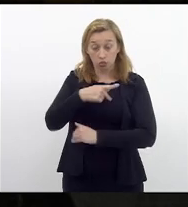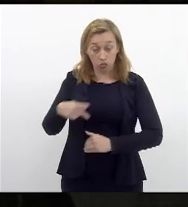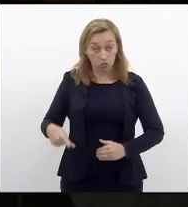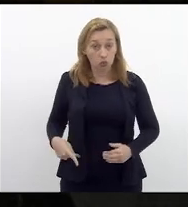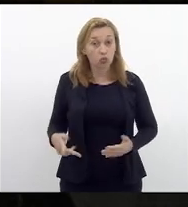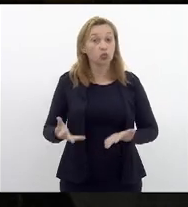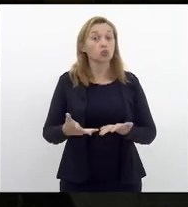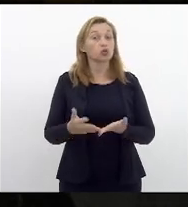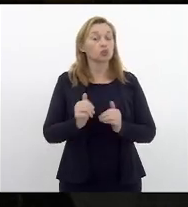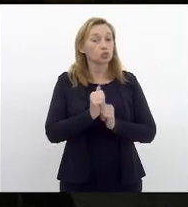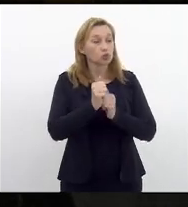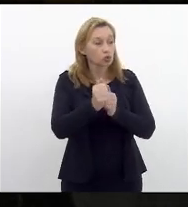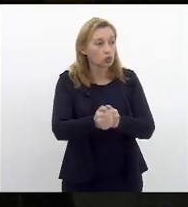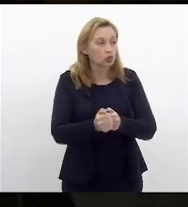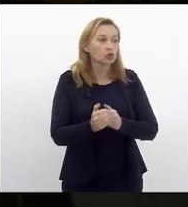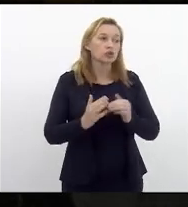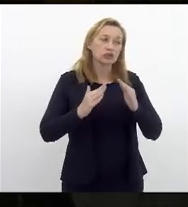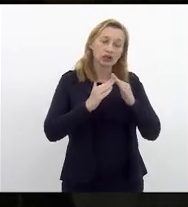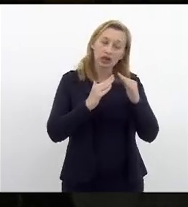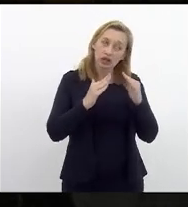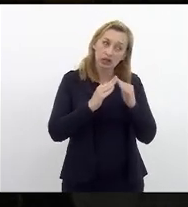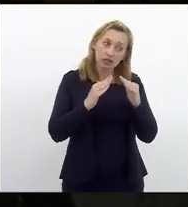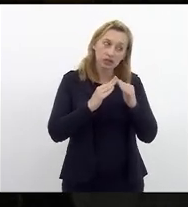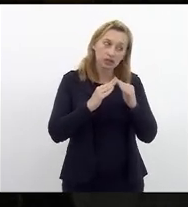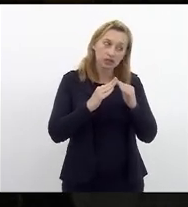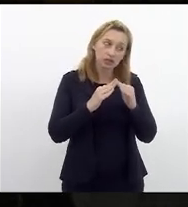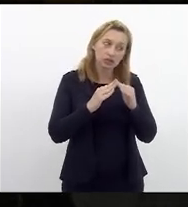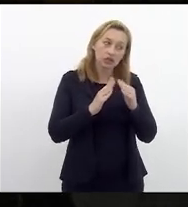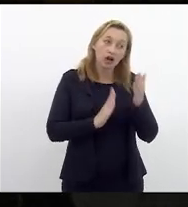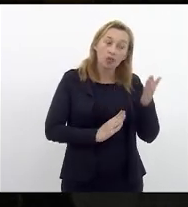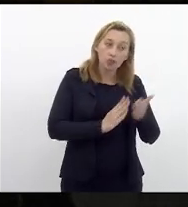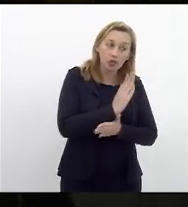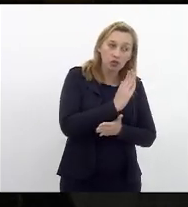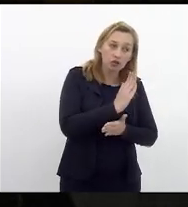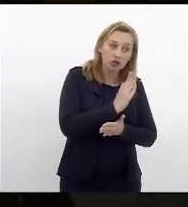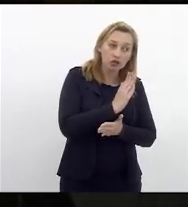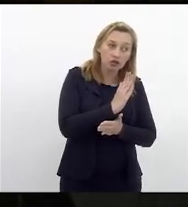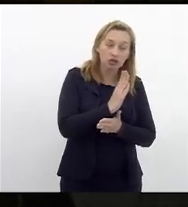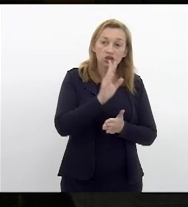que comandou essa casa, tanto na aprovação quanto